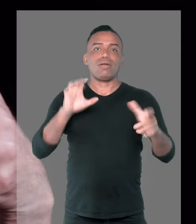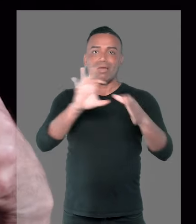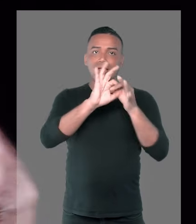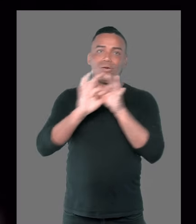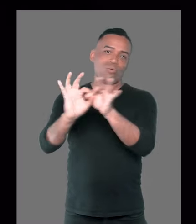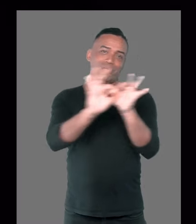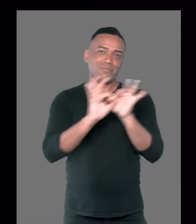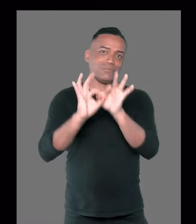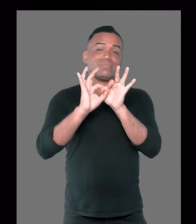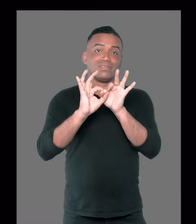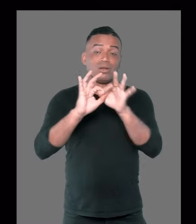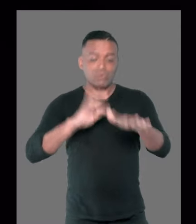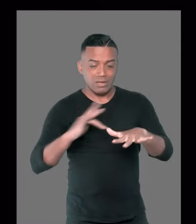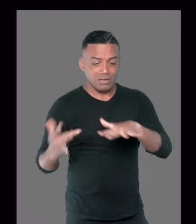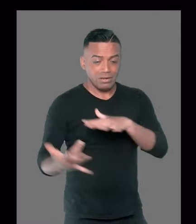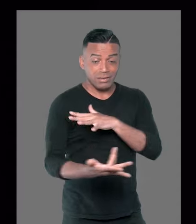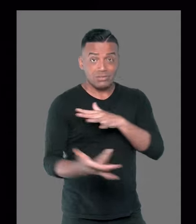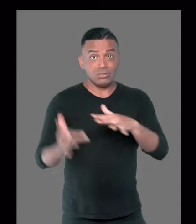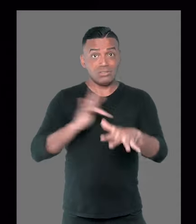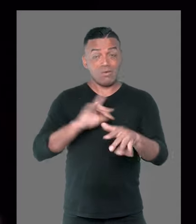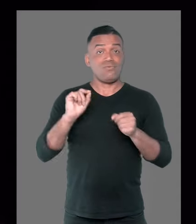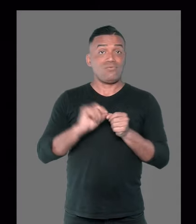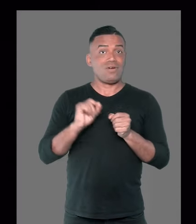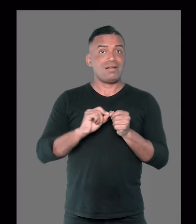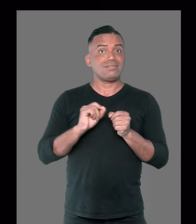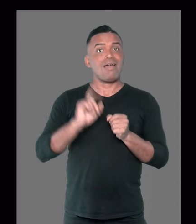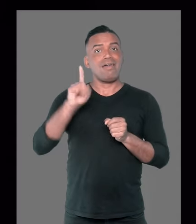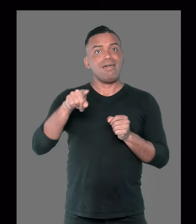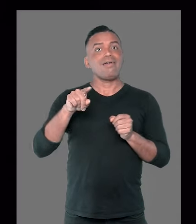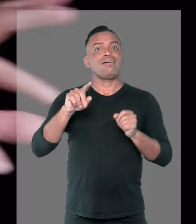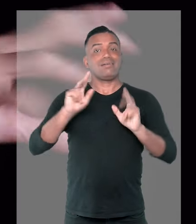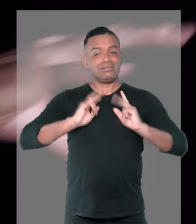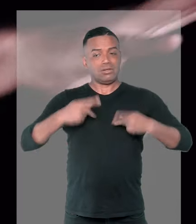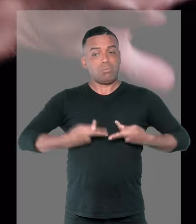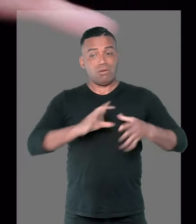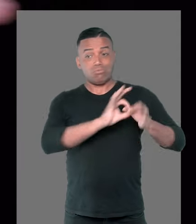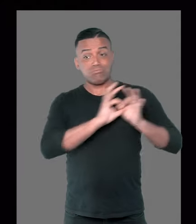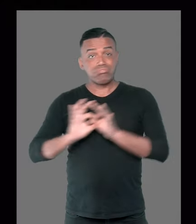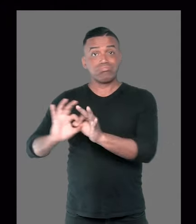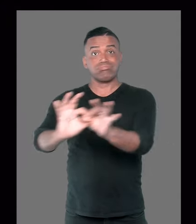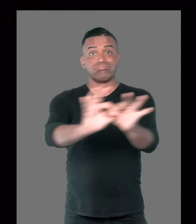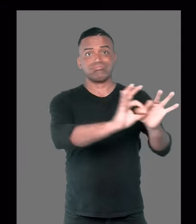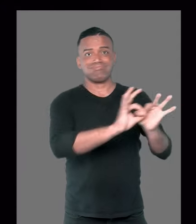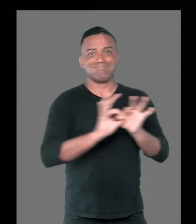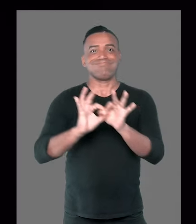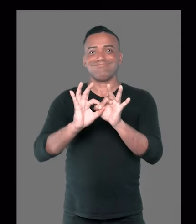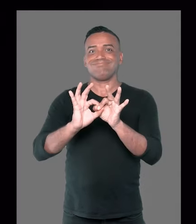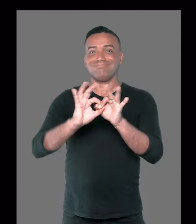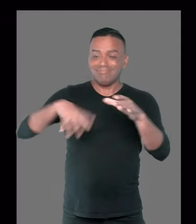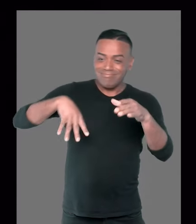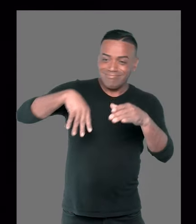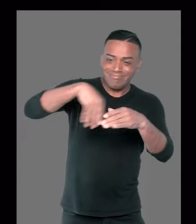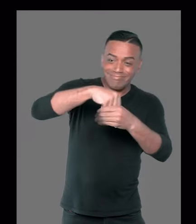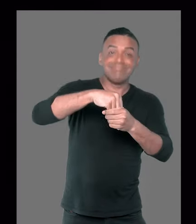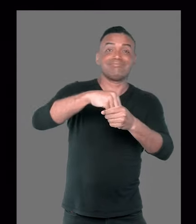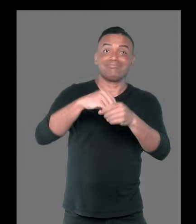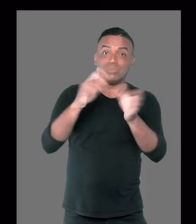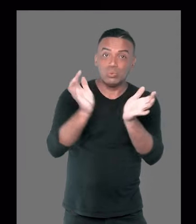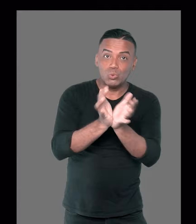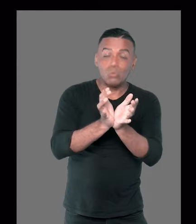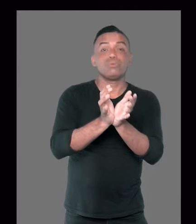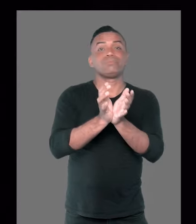que redes sociais fazem é na realidade conectar a gente gente conecta você passa a fazer parte de uma certa rede